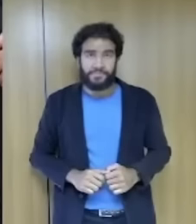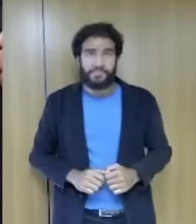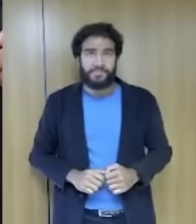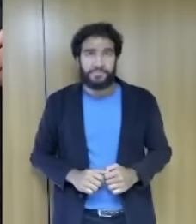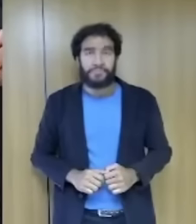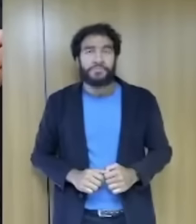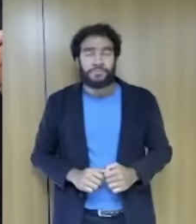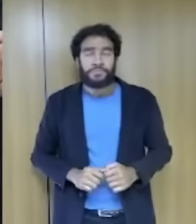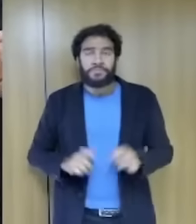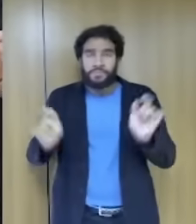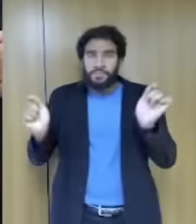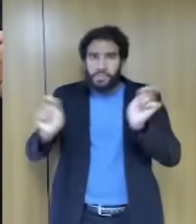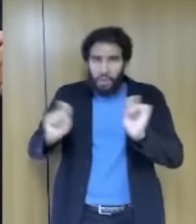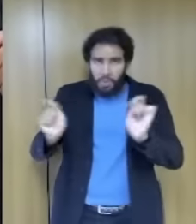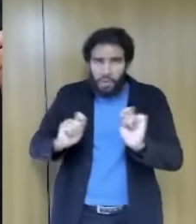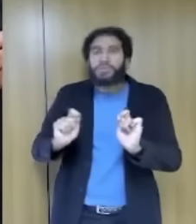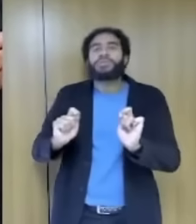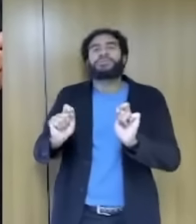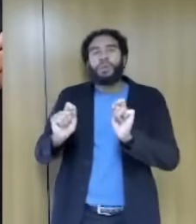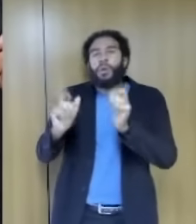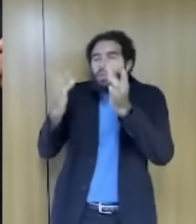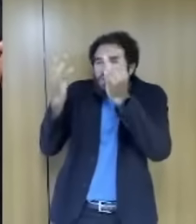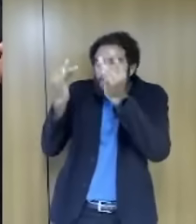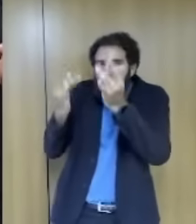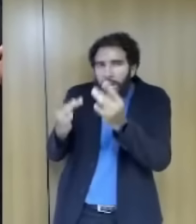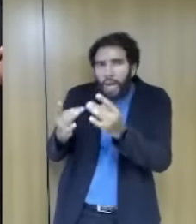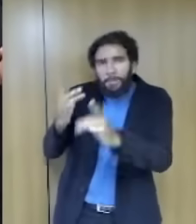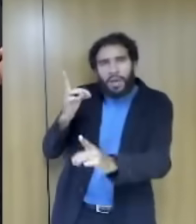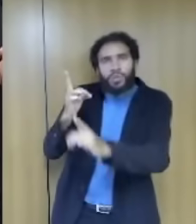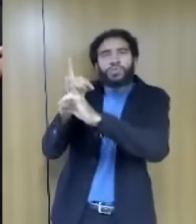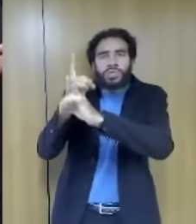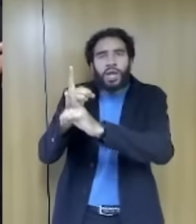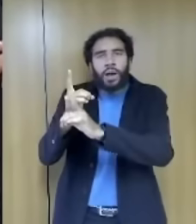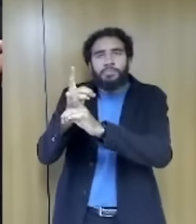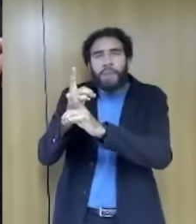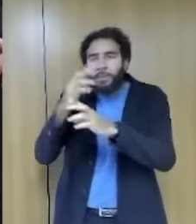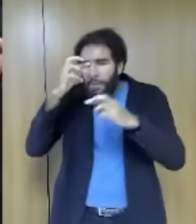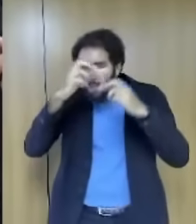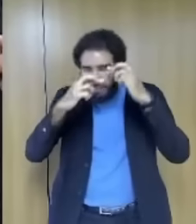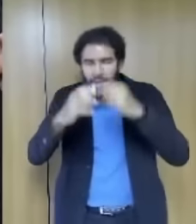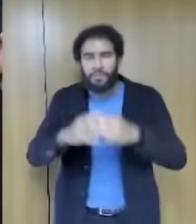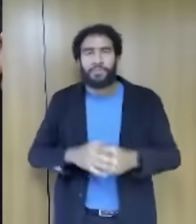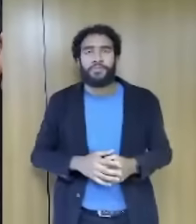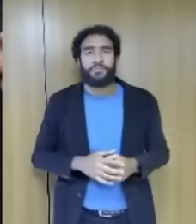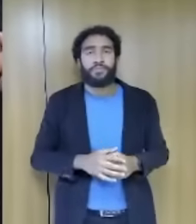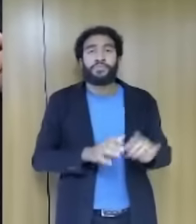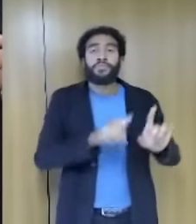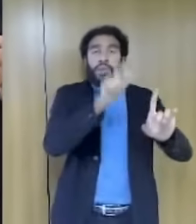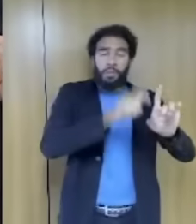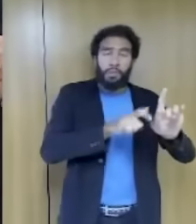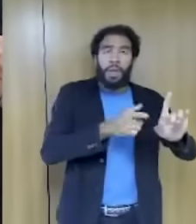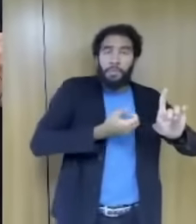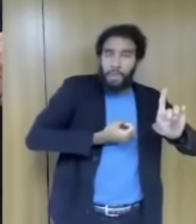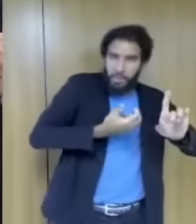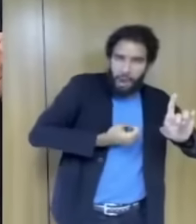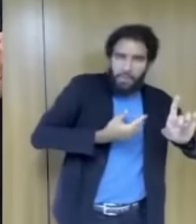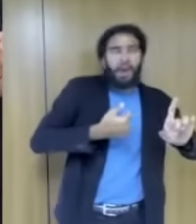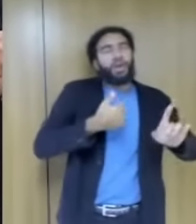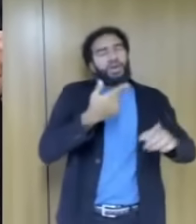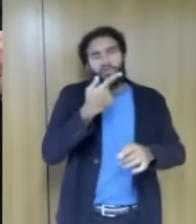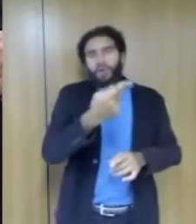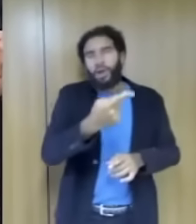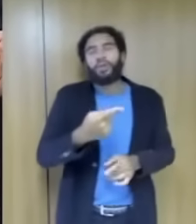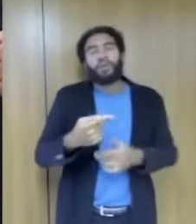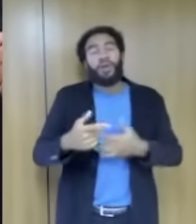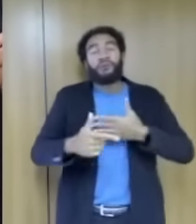as condições de encerrar definitivamente as investigações. Em relação à delação premiada, eu enalteço muito especialmente o